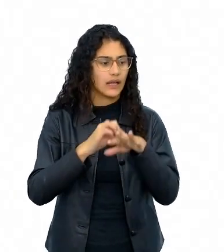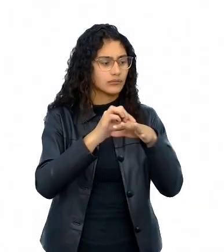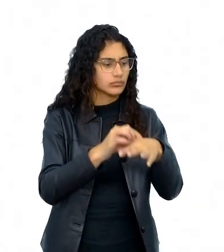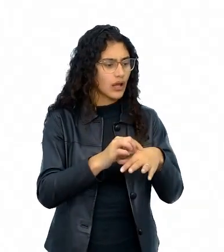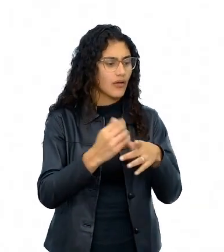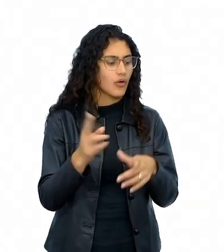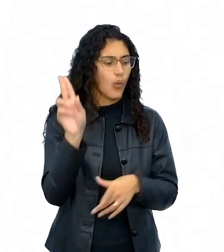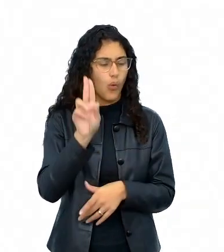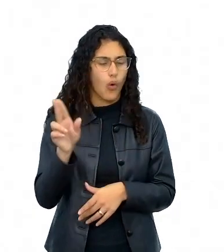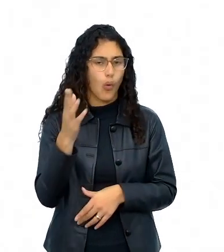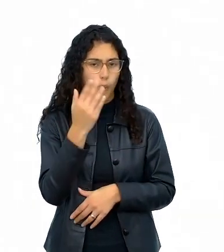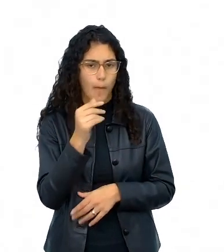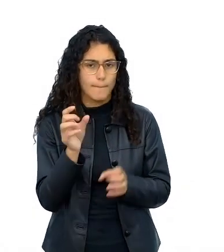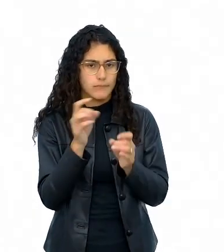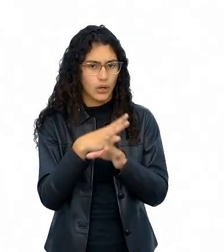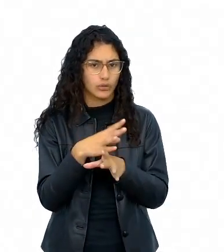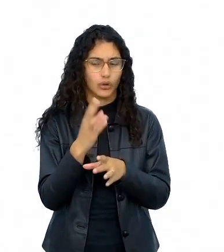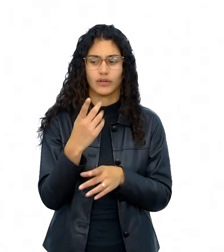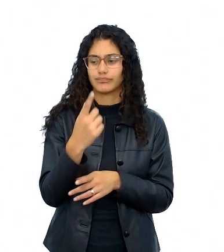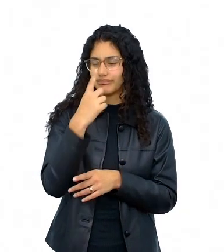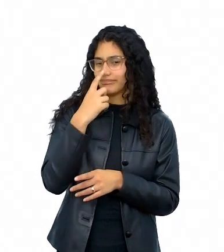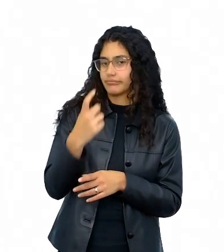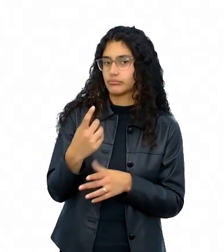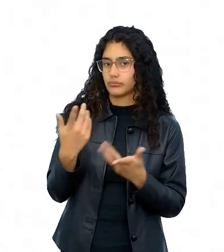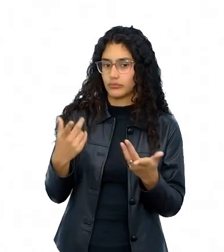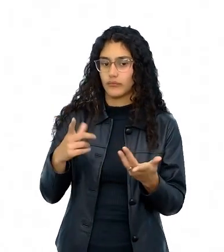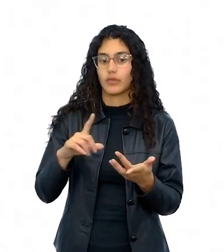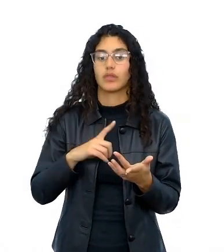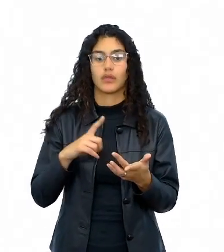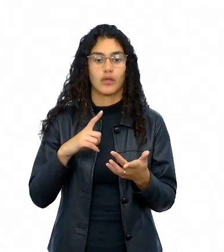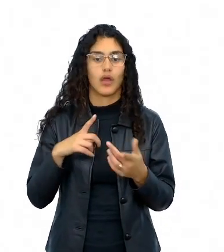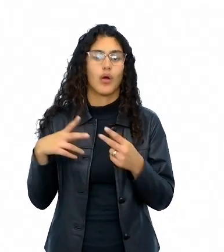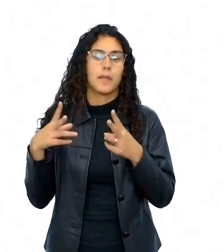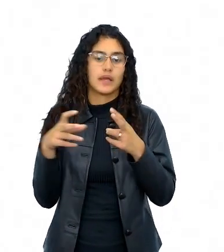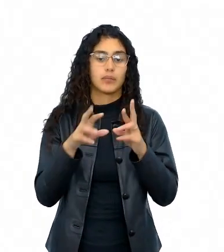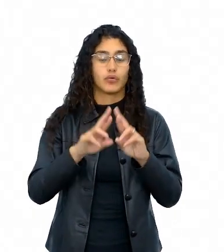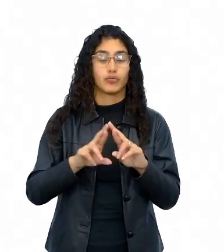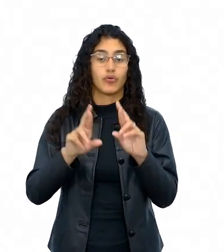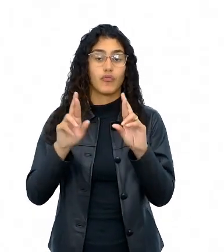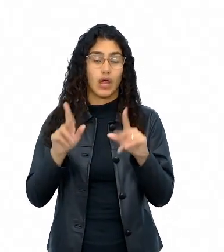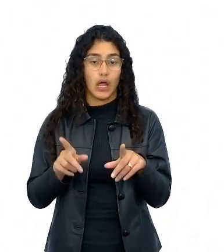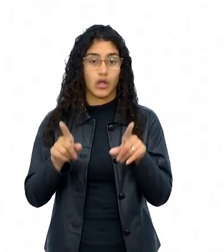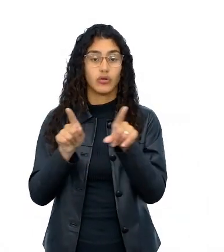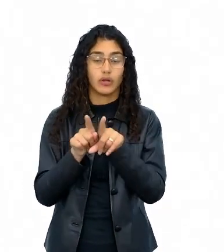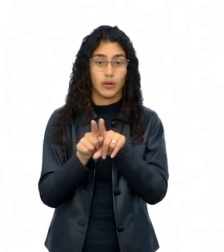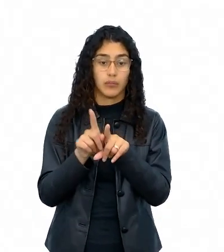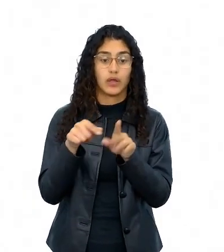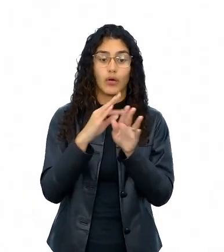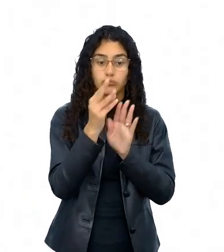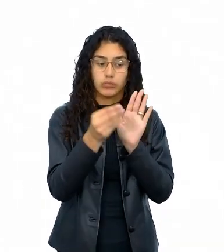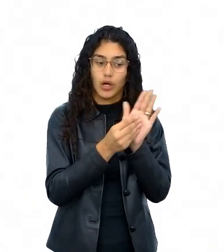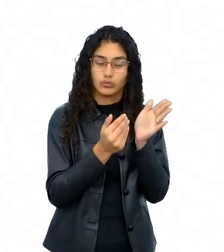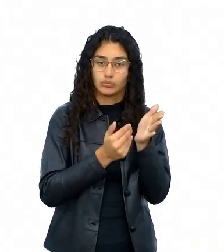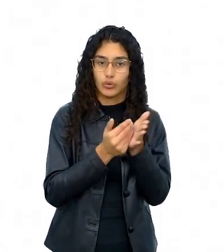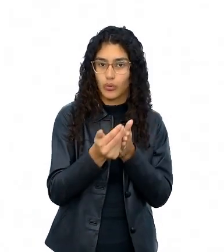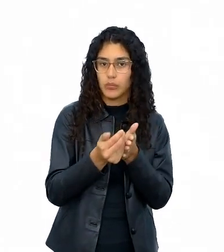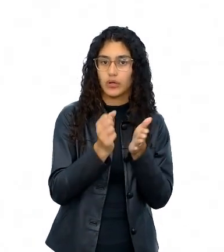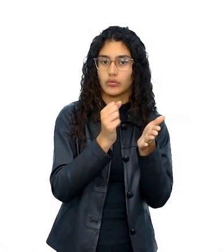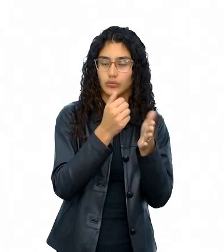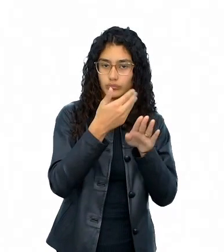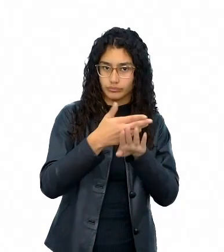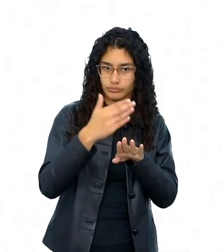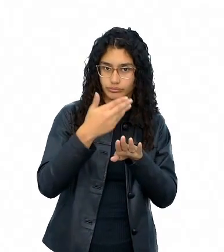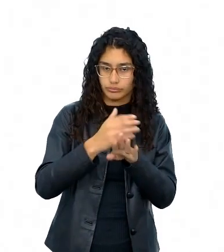de consumo ou estava estragada? E aí tem outra análise, né, que é dado ali no começo do